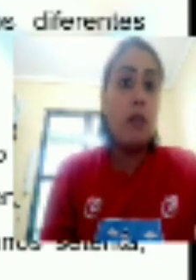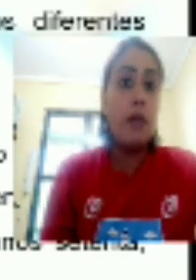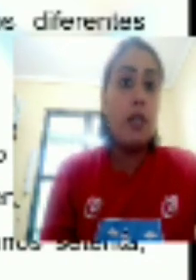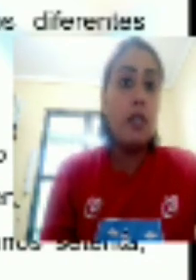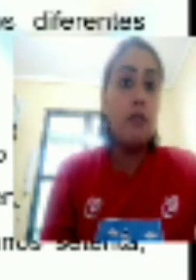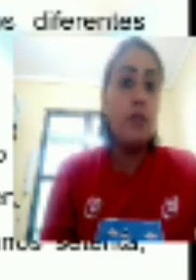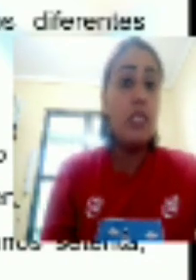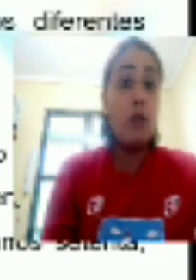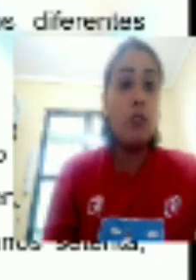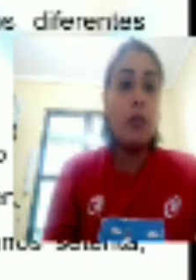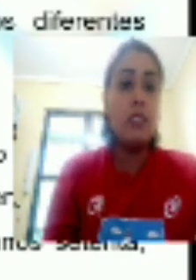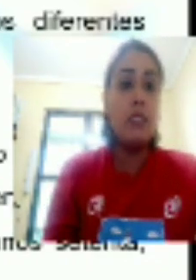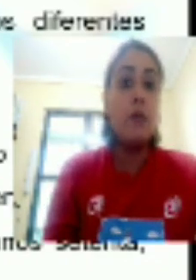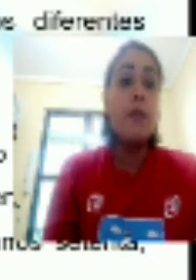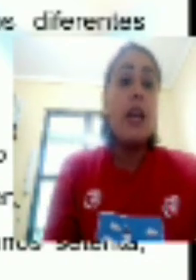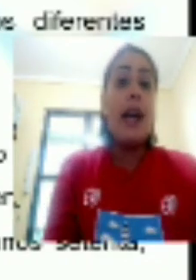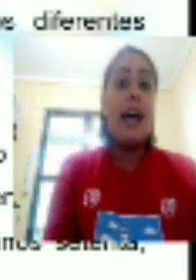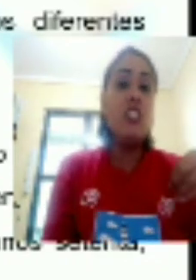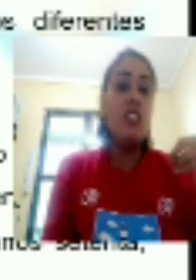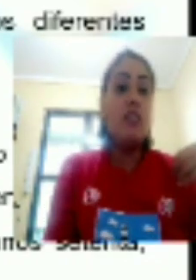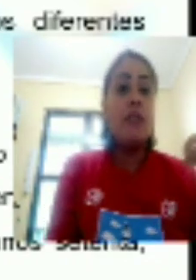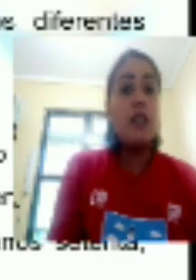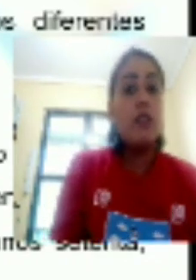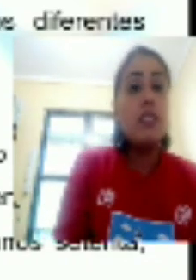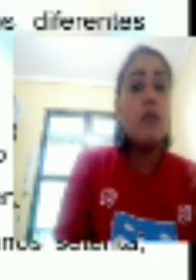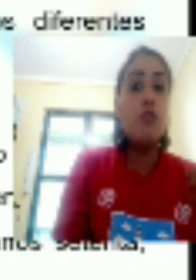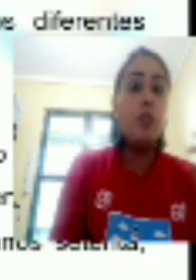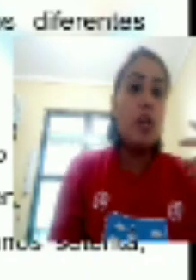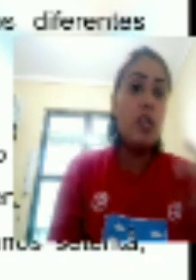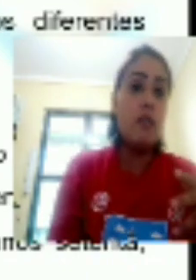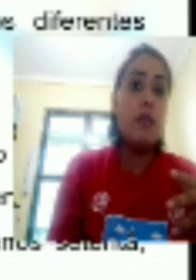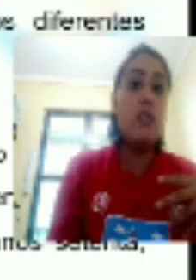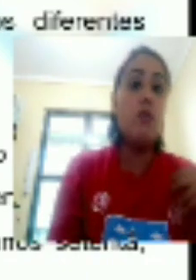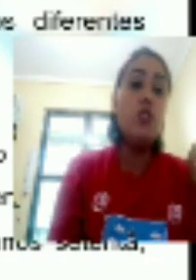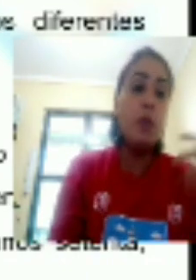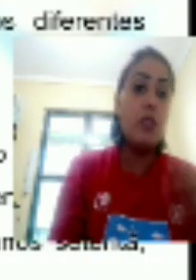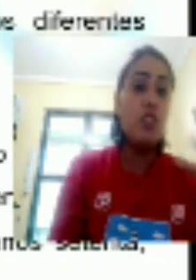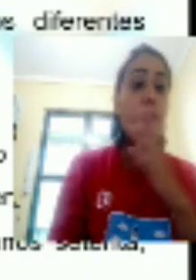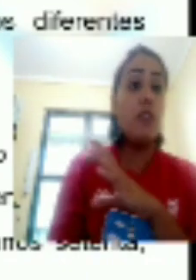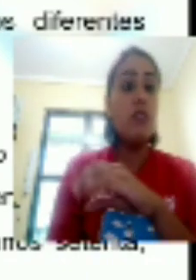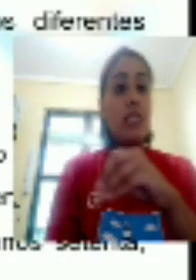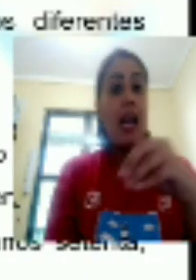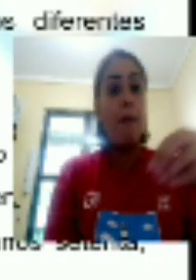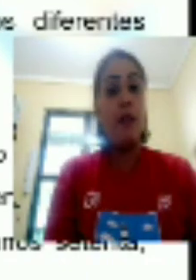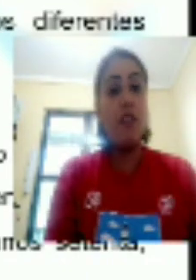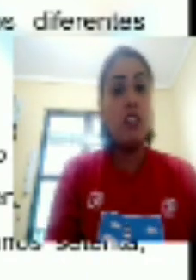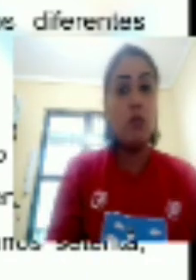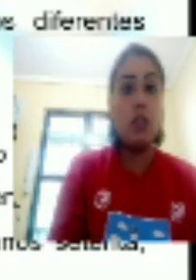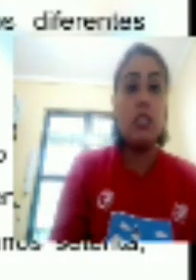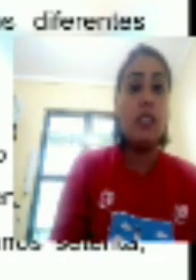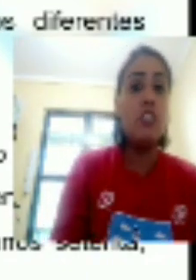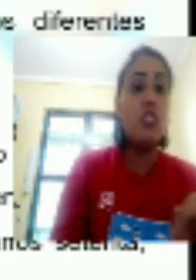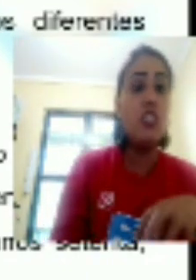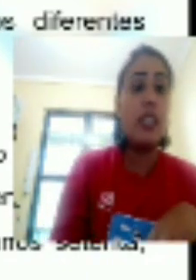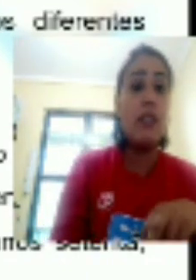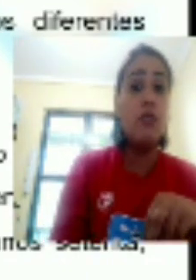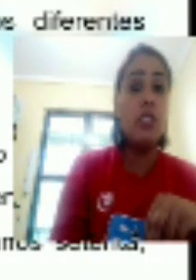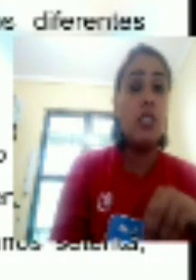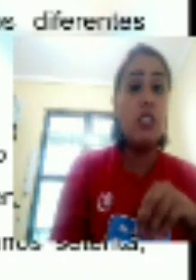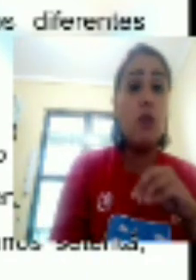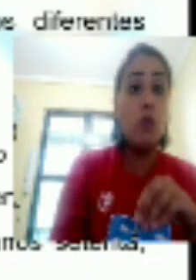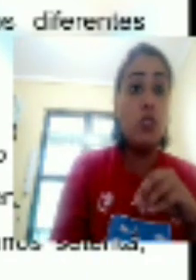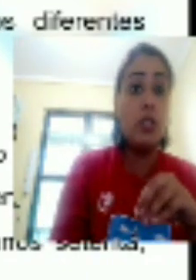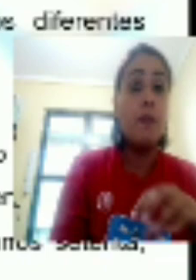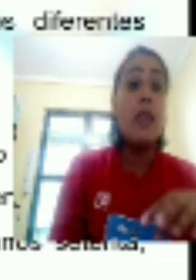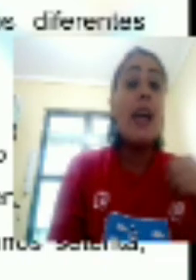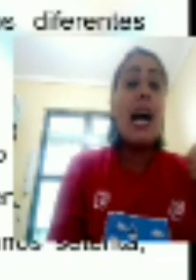do sistema de saúde no Brasil, a gente vai conhecer alguns programas, alguns planos que foram se aperfeiçoando até a gente chegar nos